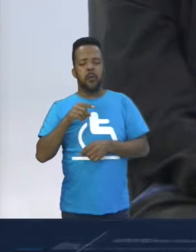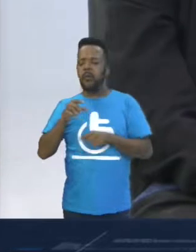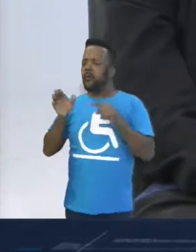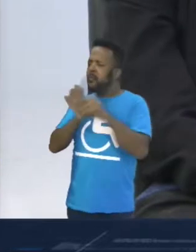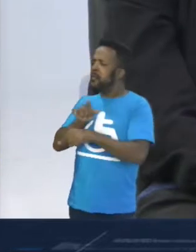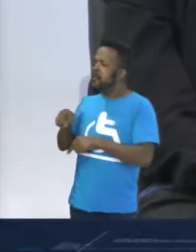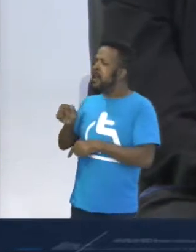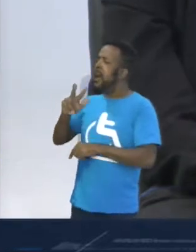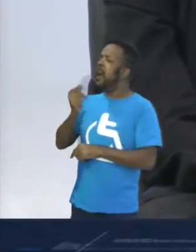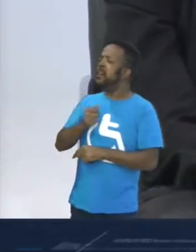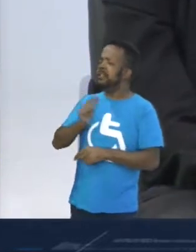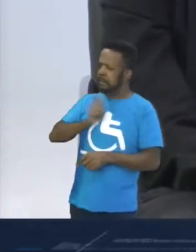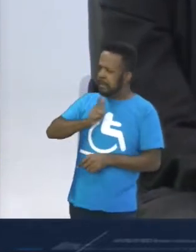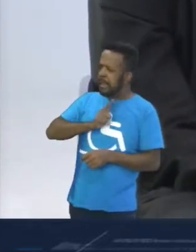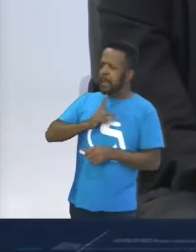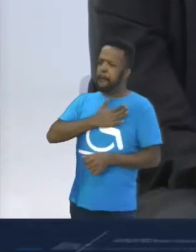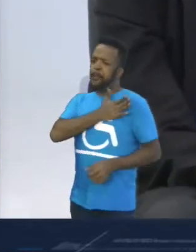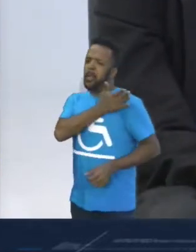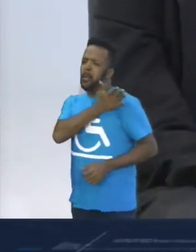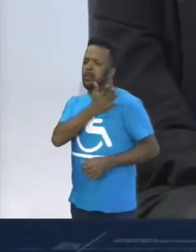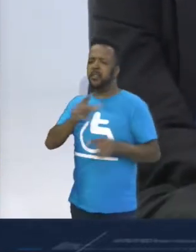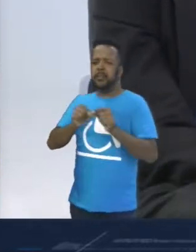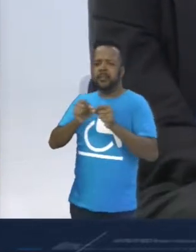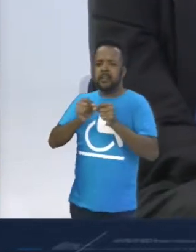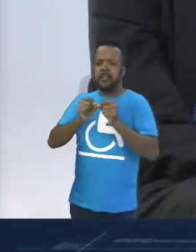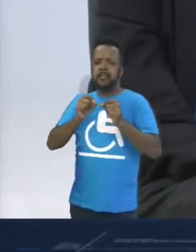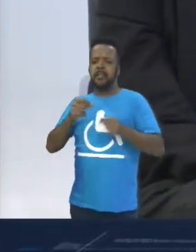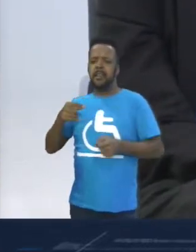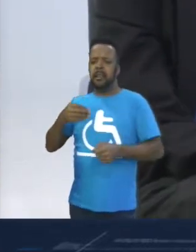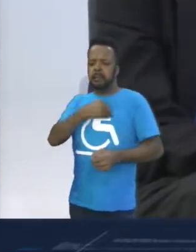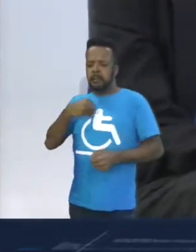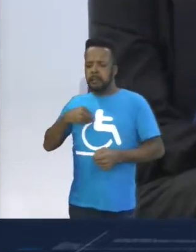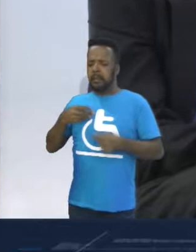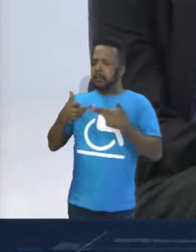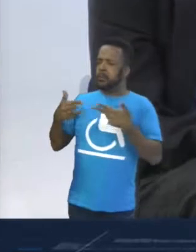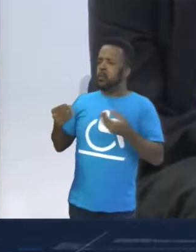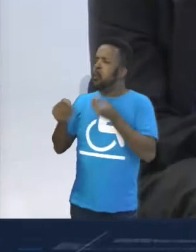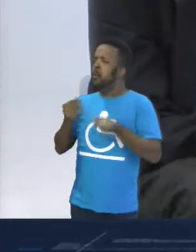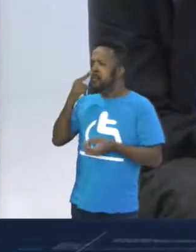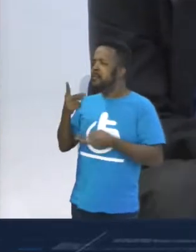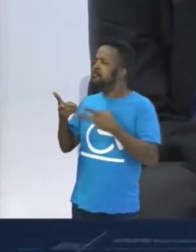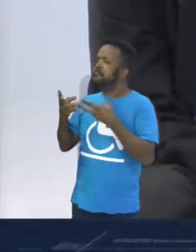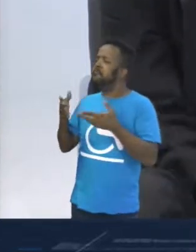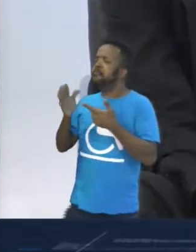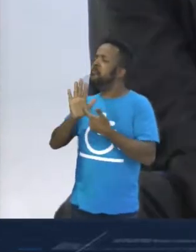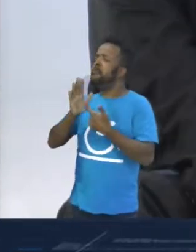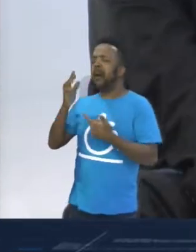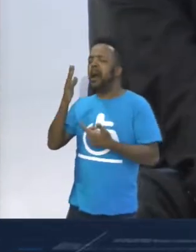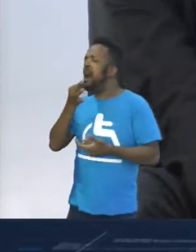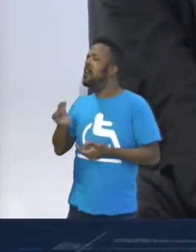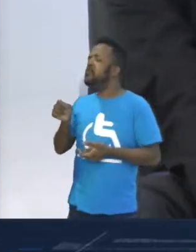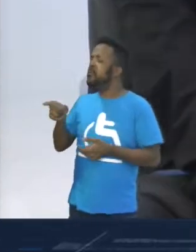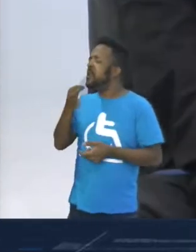Existe preconceito nesse tema, nesse exame? Como você vê isso? Ah, eu